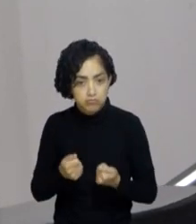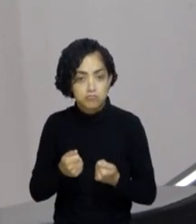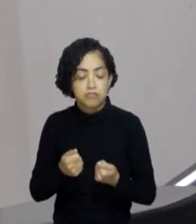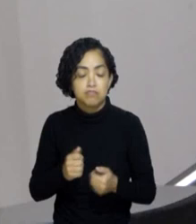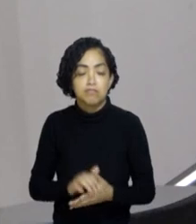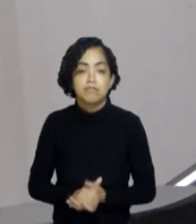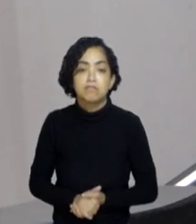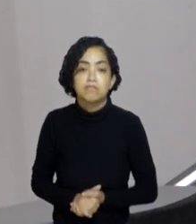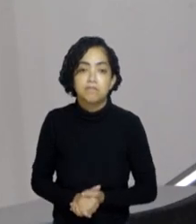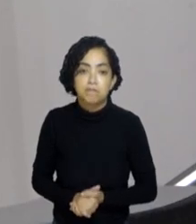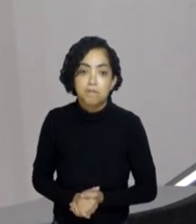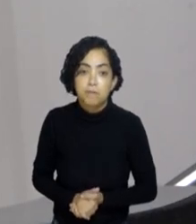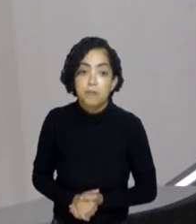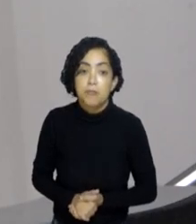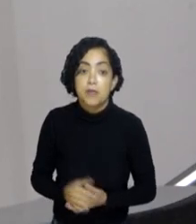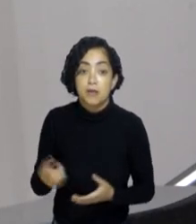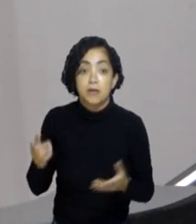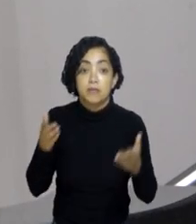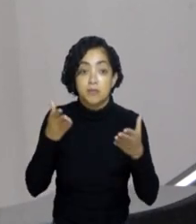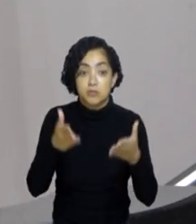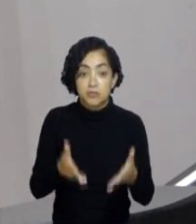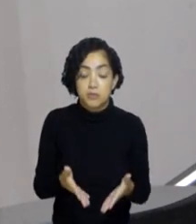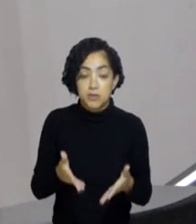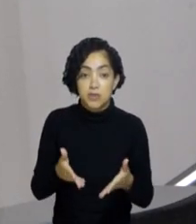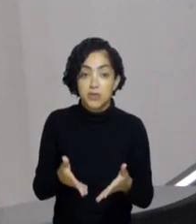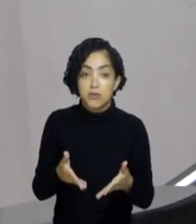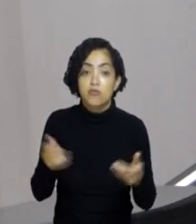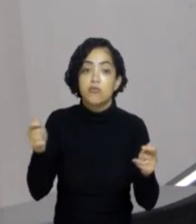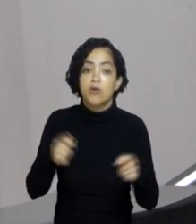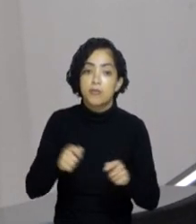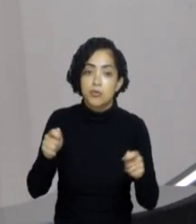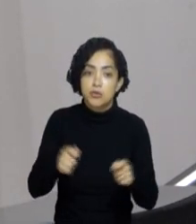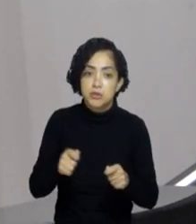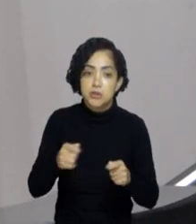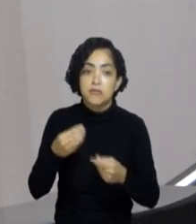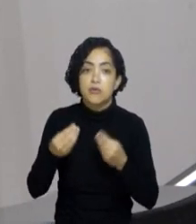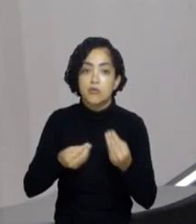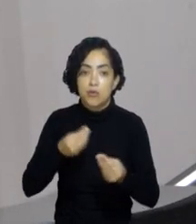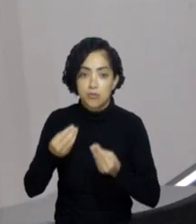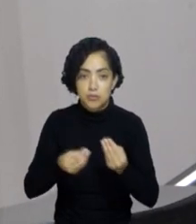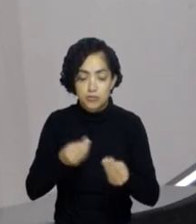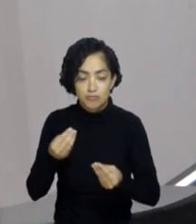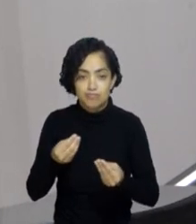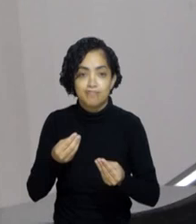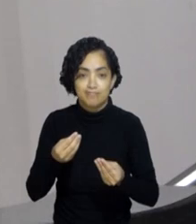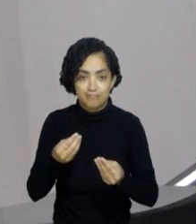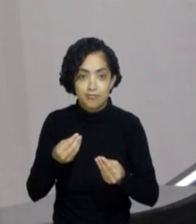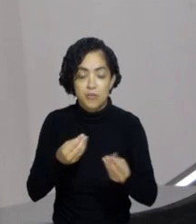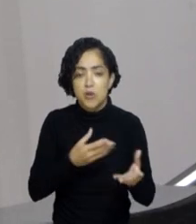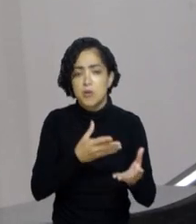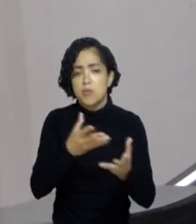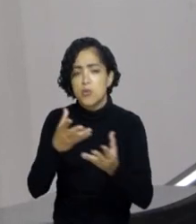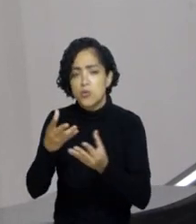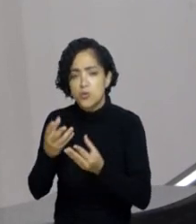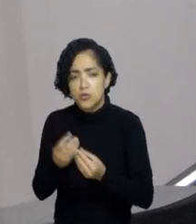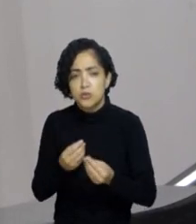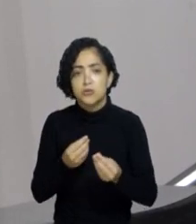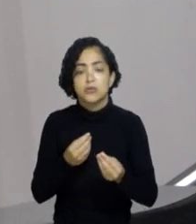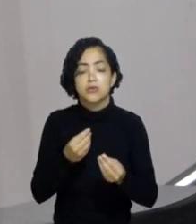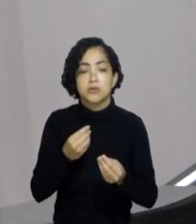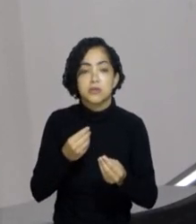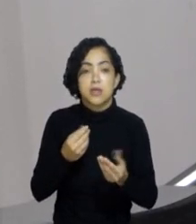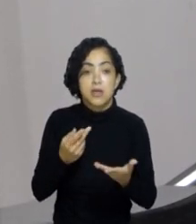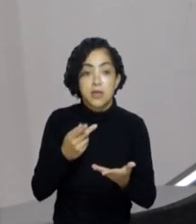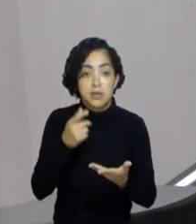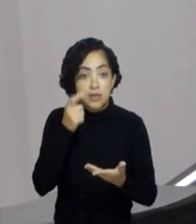produtos. Chegar até aqui só foi possível pelo prestígio do nosso público, os milhares de catarinenses que diariamente